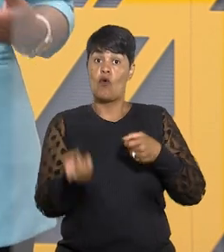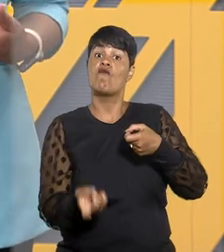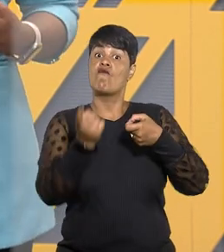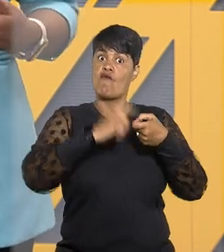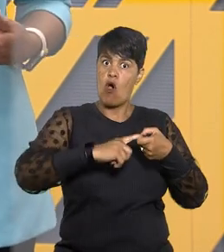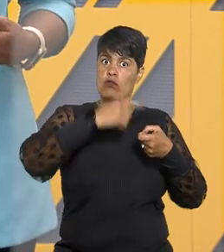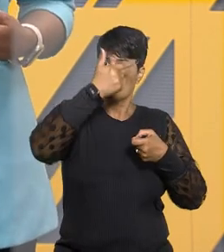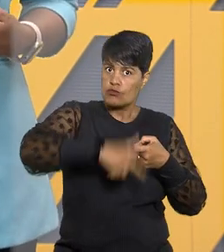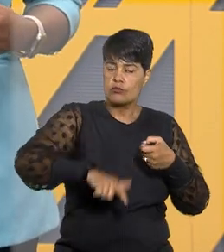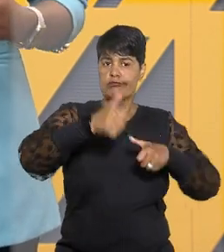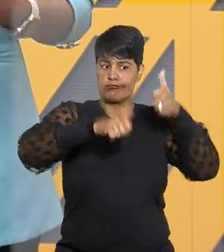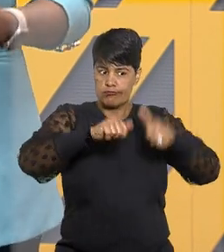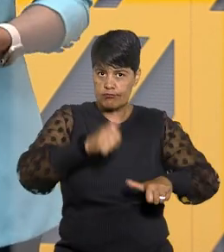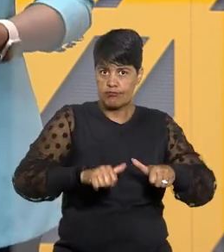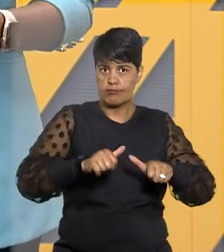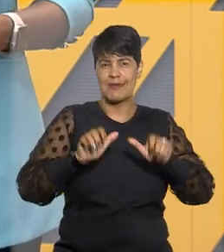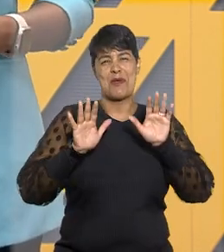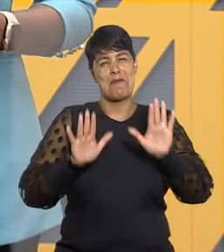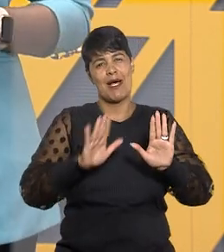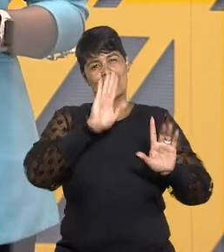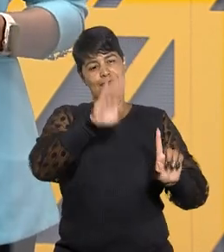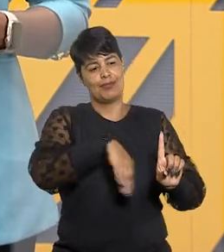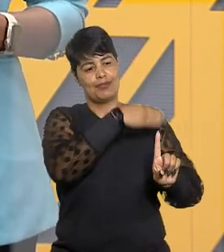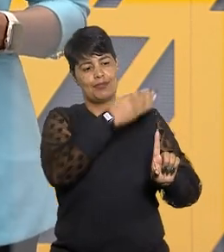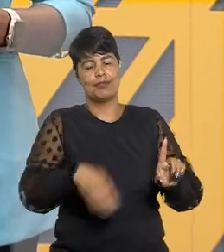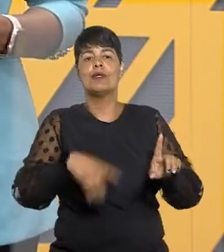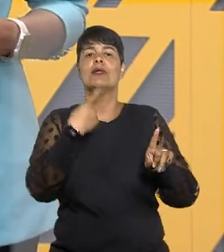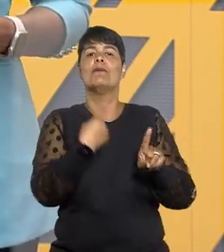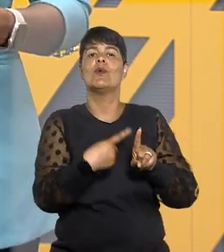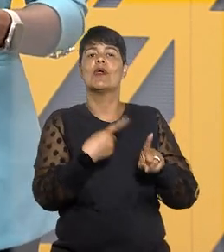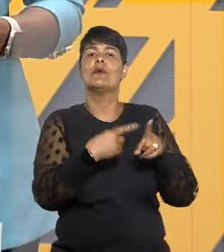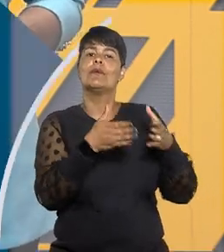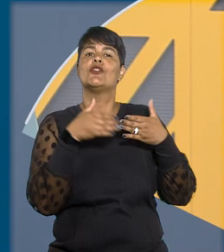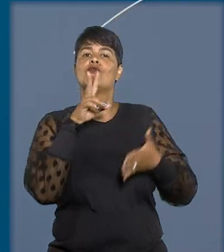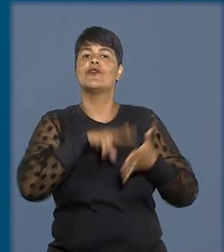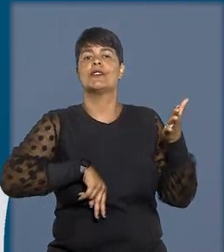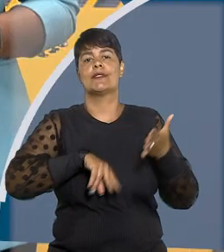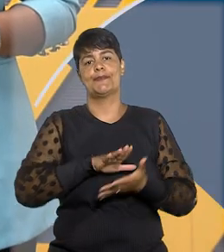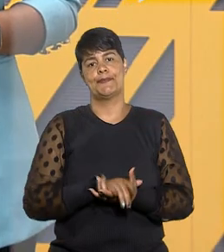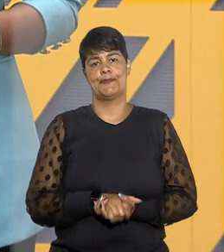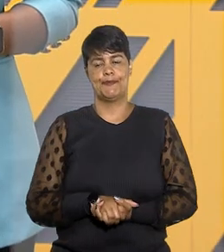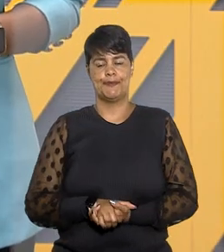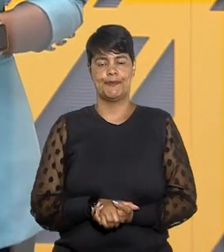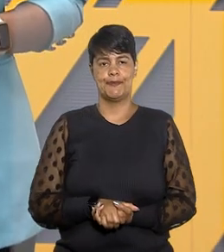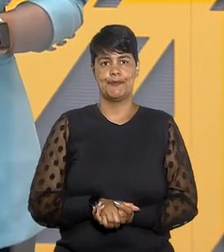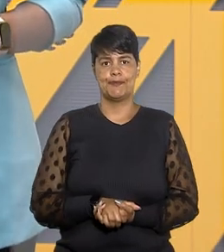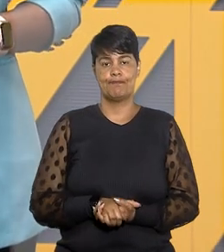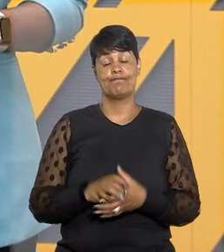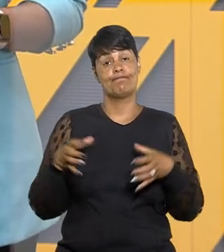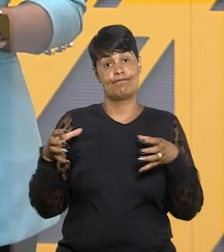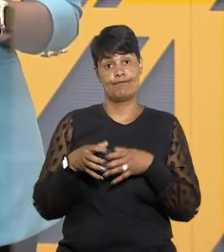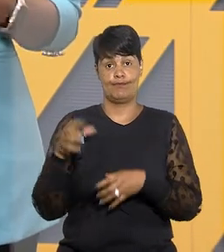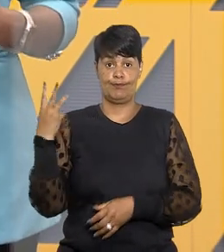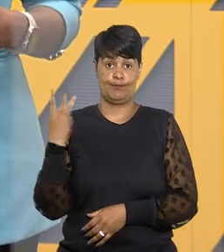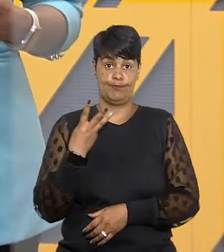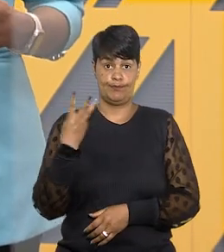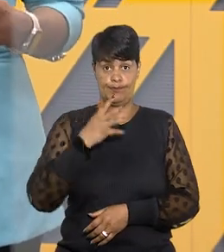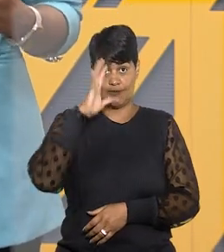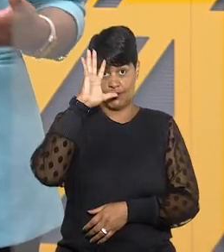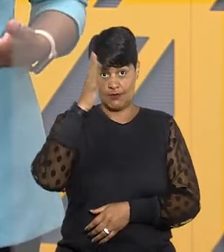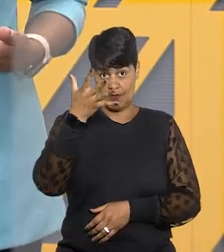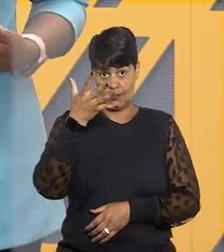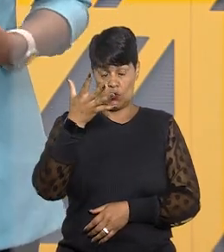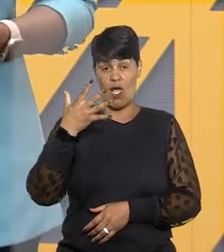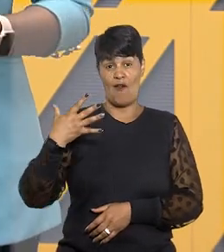o júri popular o julgamento foi suspenso por pedidos de vista já a terceira turma decidiu que os filhos